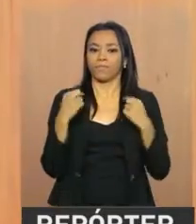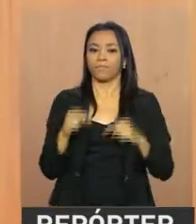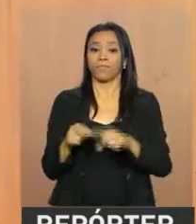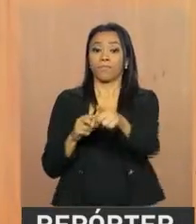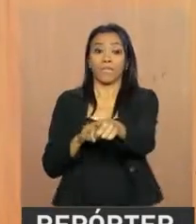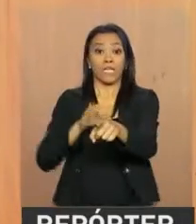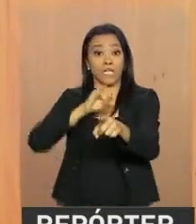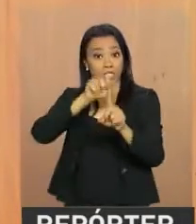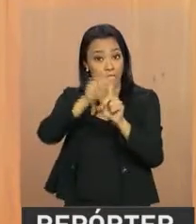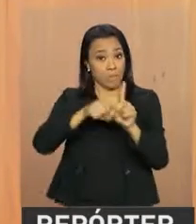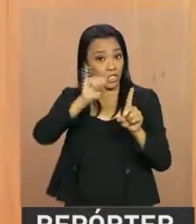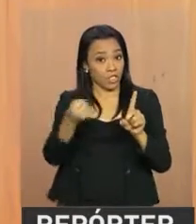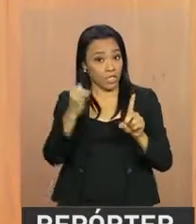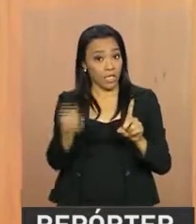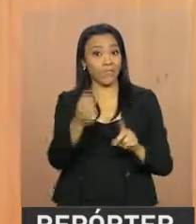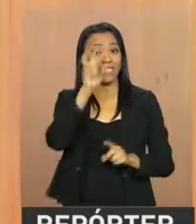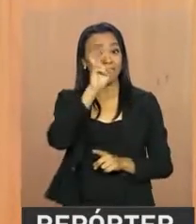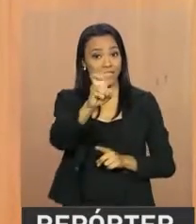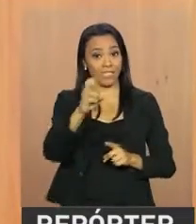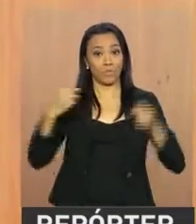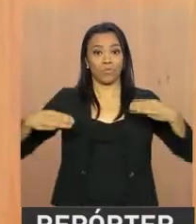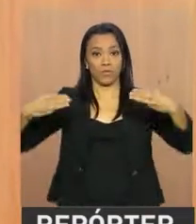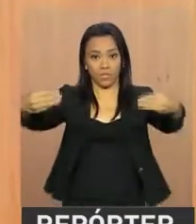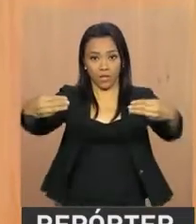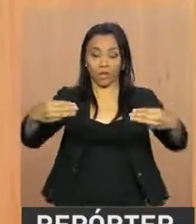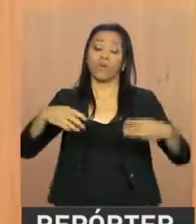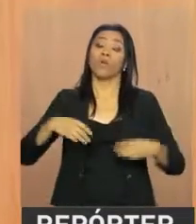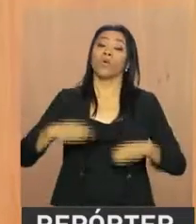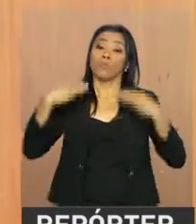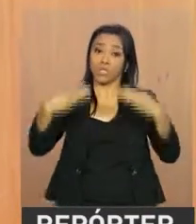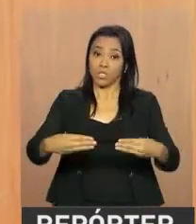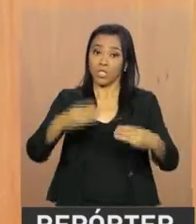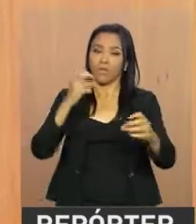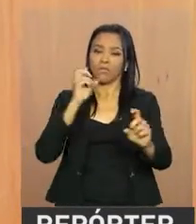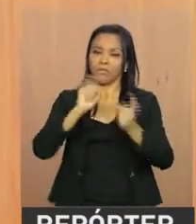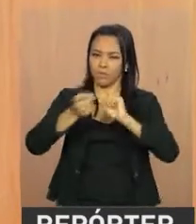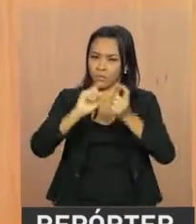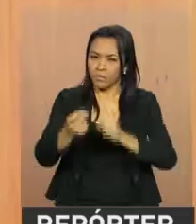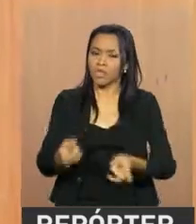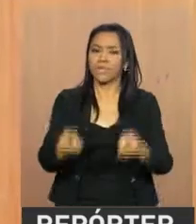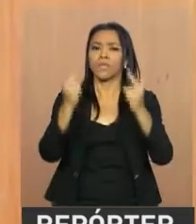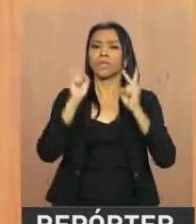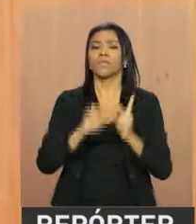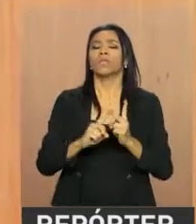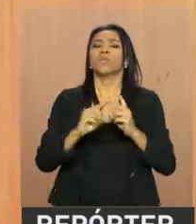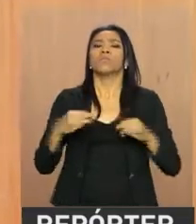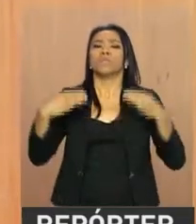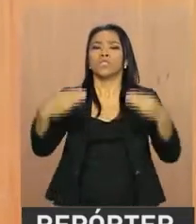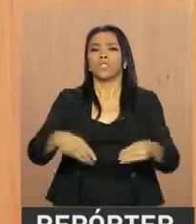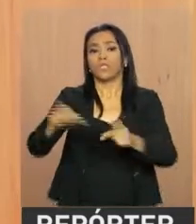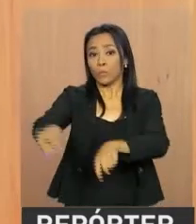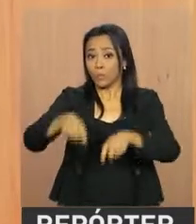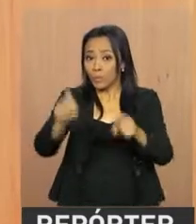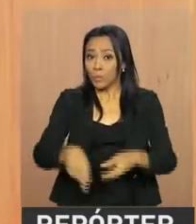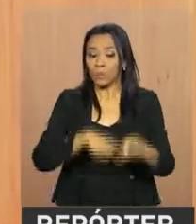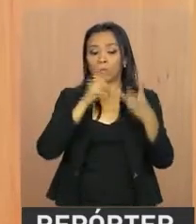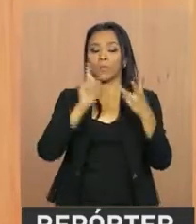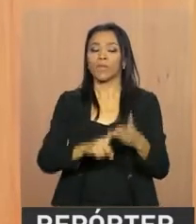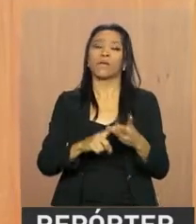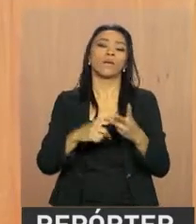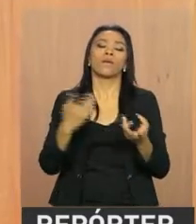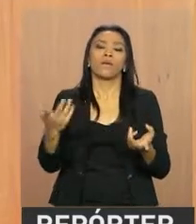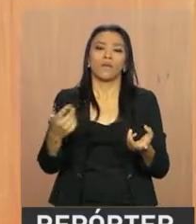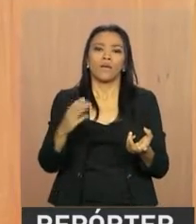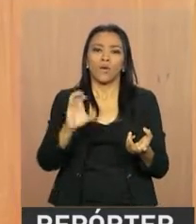cinco ministérios o próprio ministério do planejamento ministério da agricultura a controladoria geral da união ministério